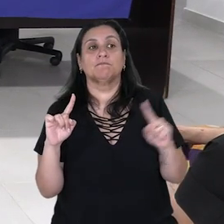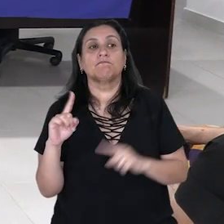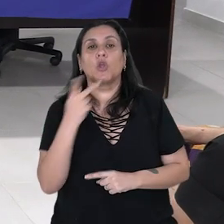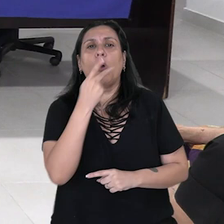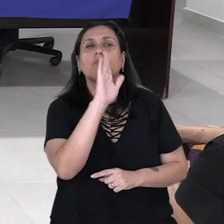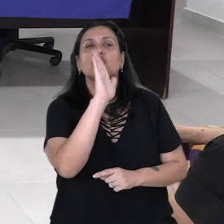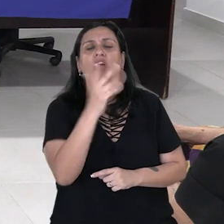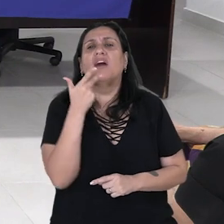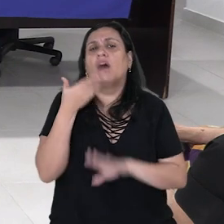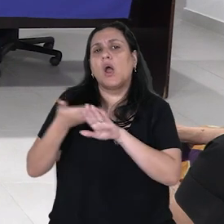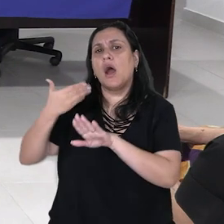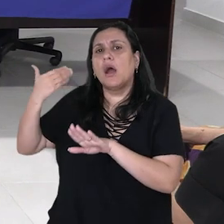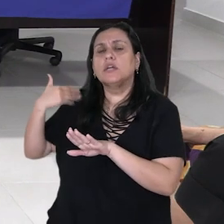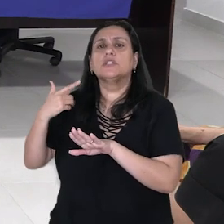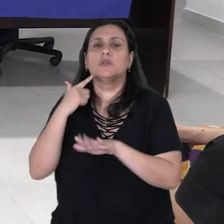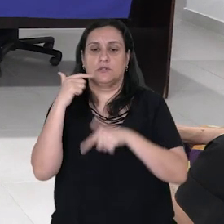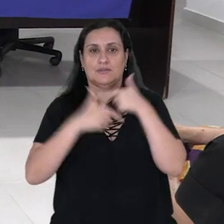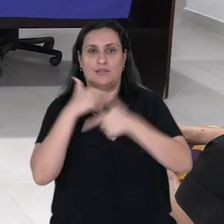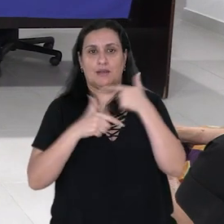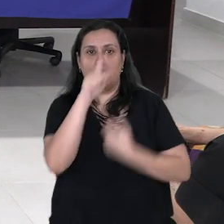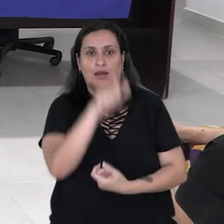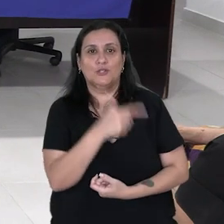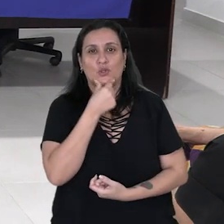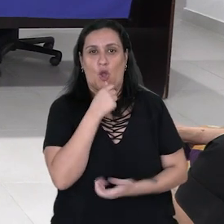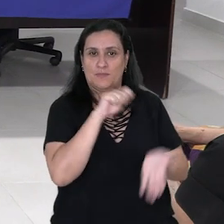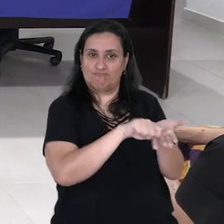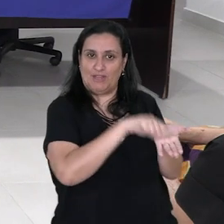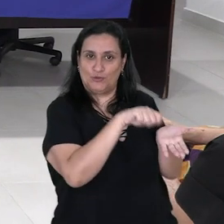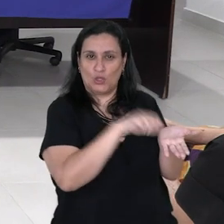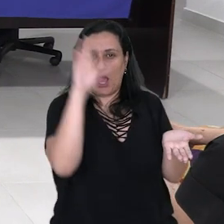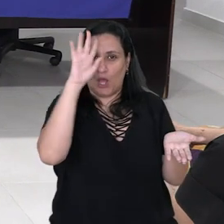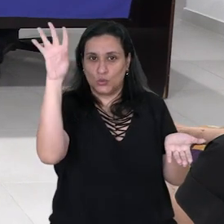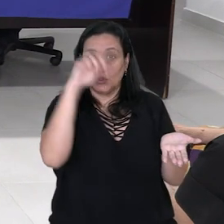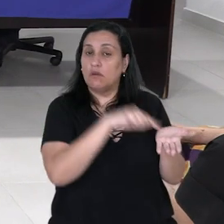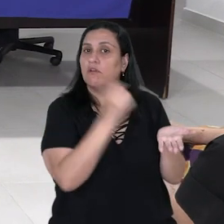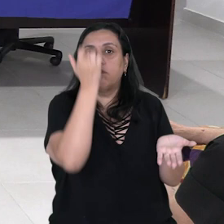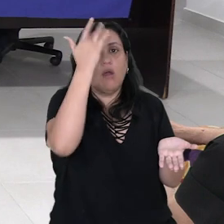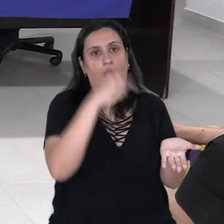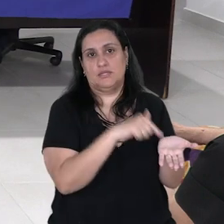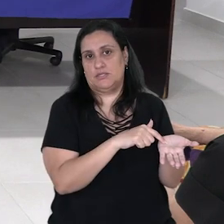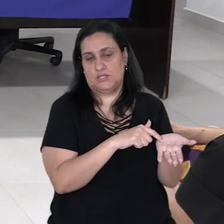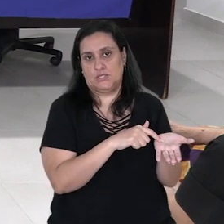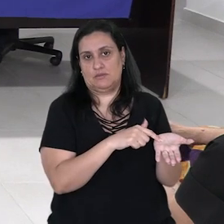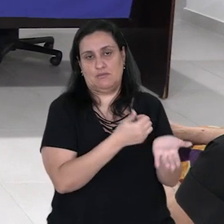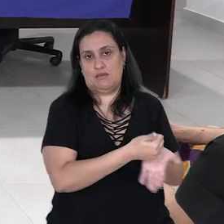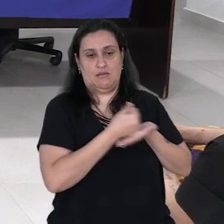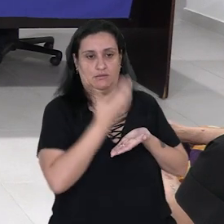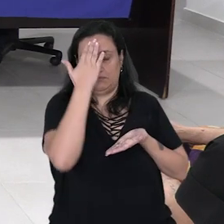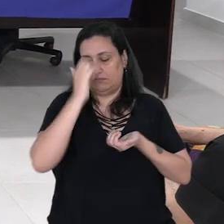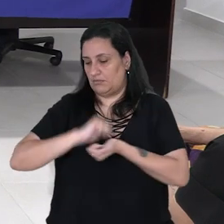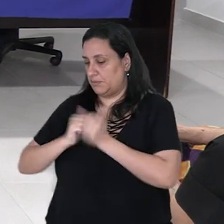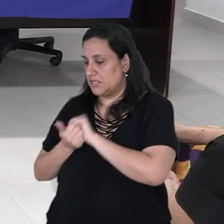foi dito anteriormente, o trabalho dos autores nessa obra facilitou muito nosso